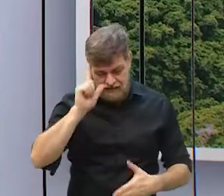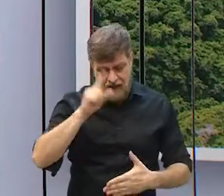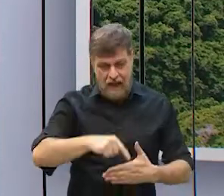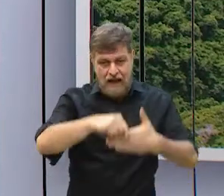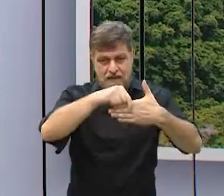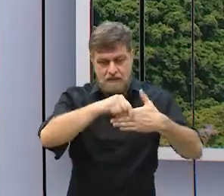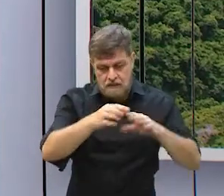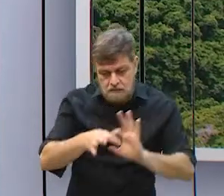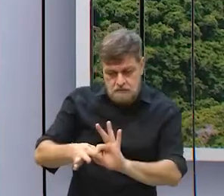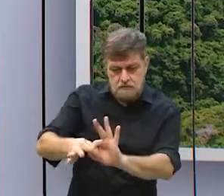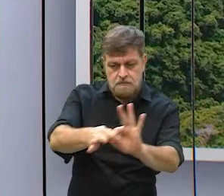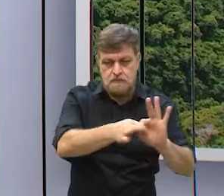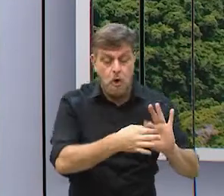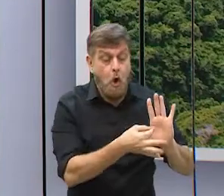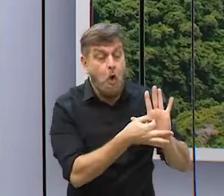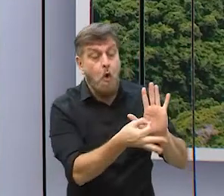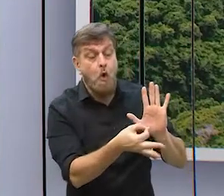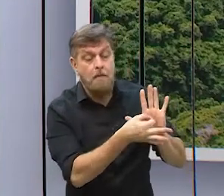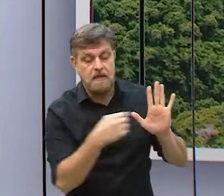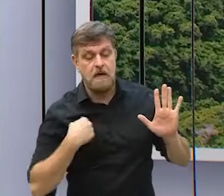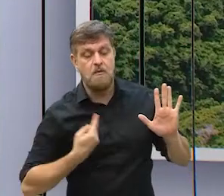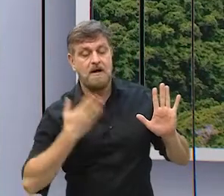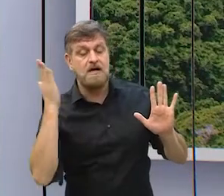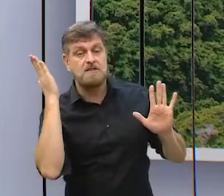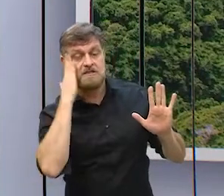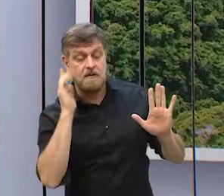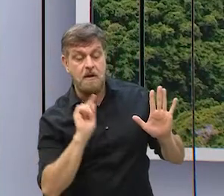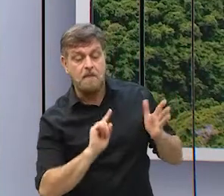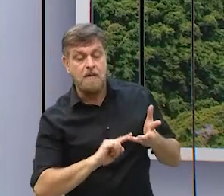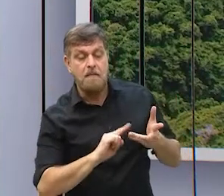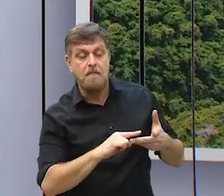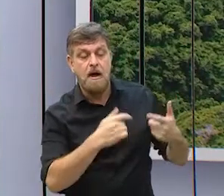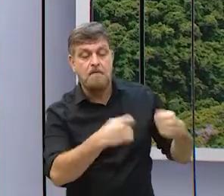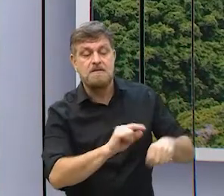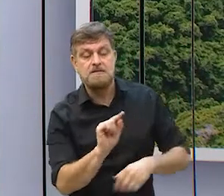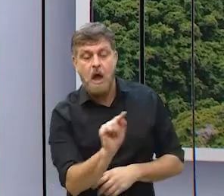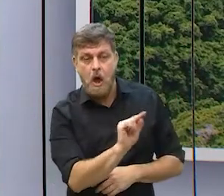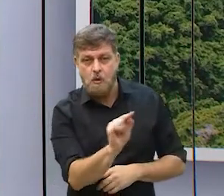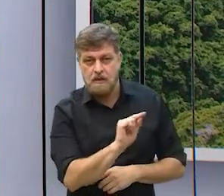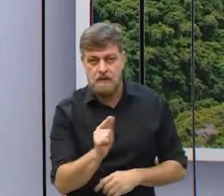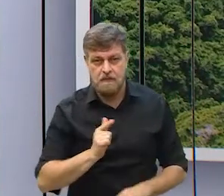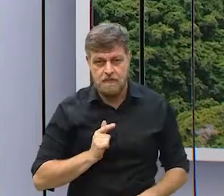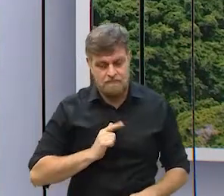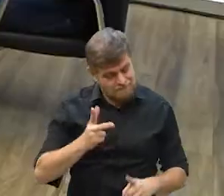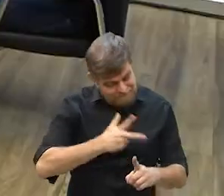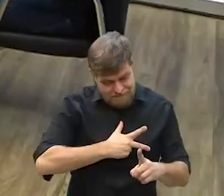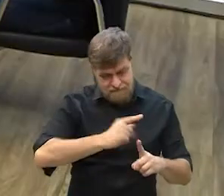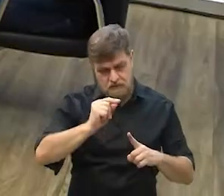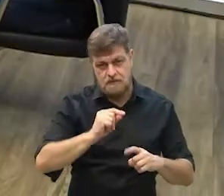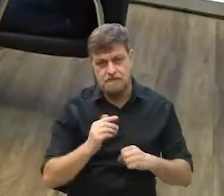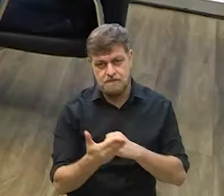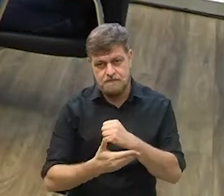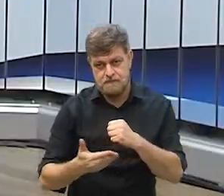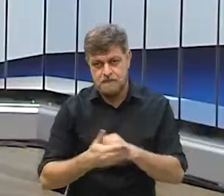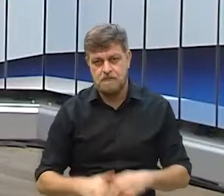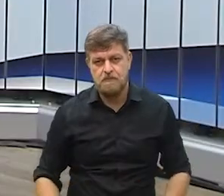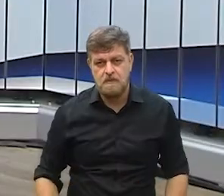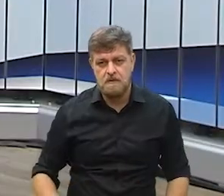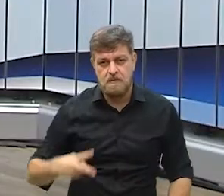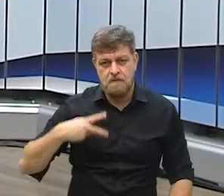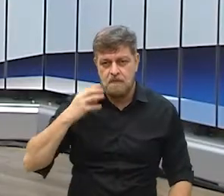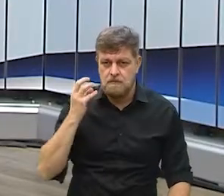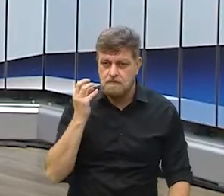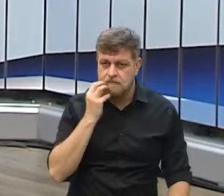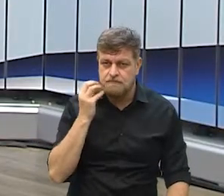pessoas para essa escuta mesmo, para essa escuta qualificada, e buscar essa superação é fundamental. Vereador Igor Diego, entende